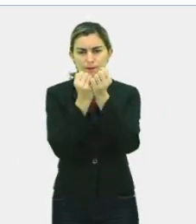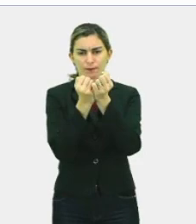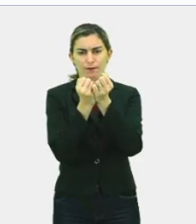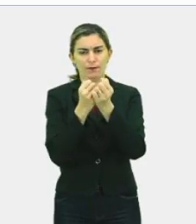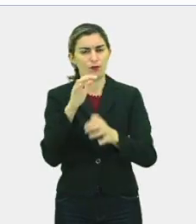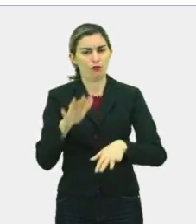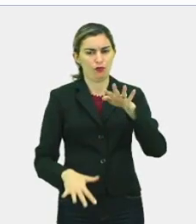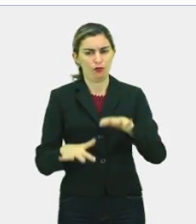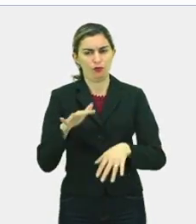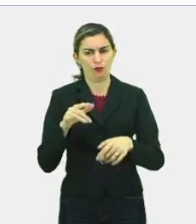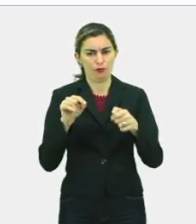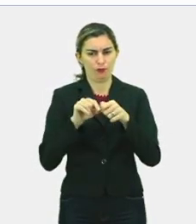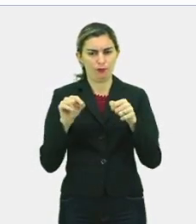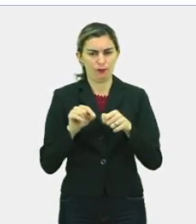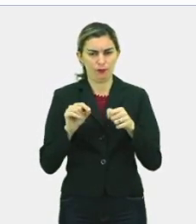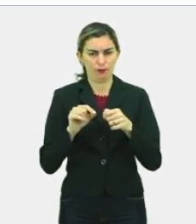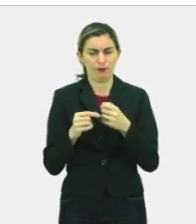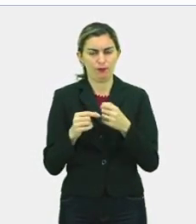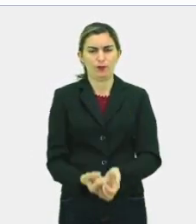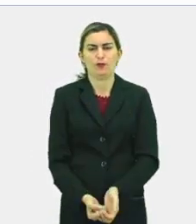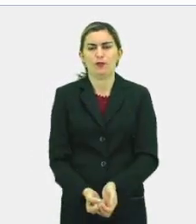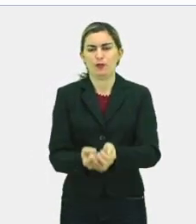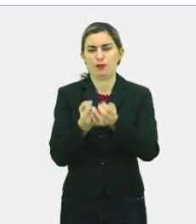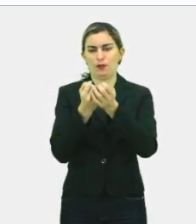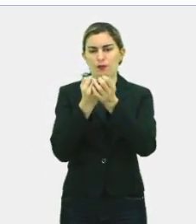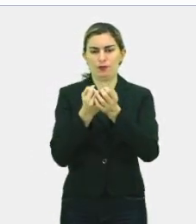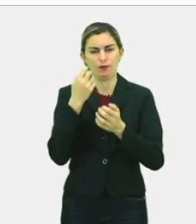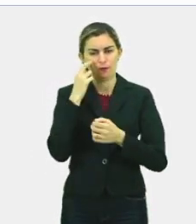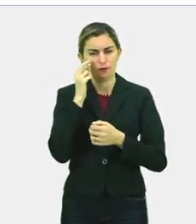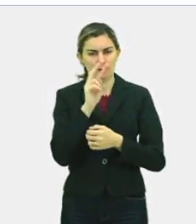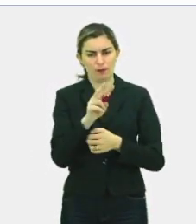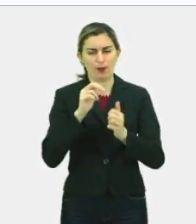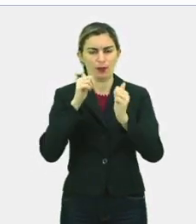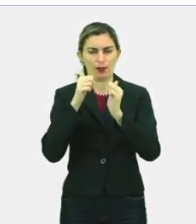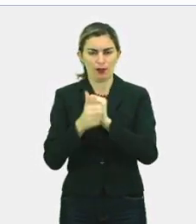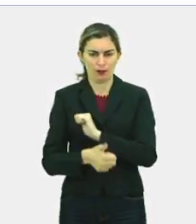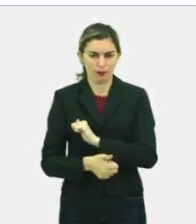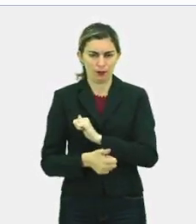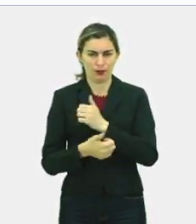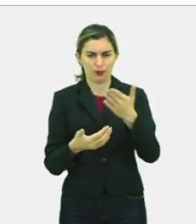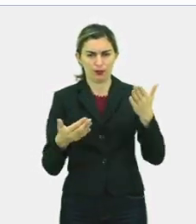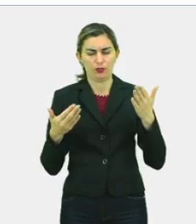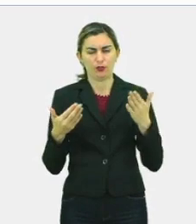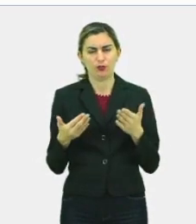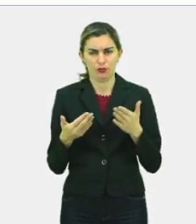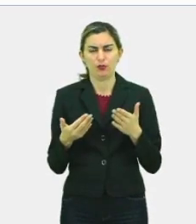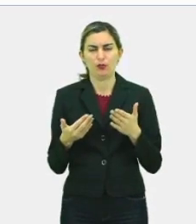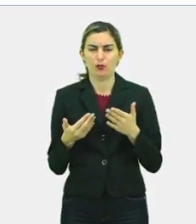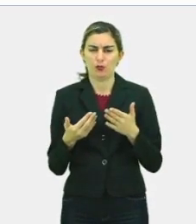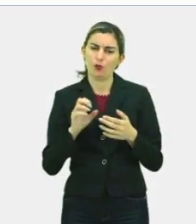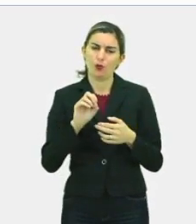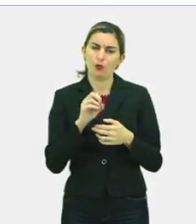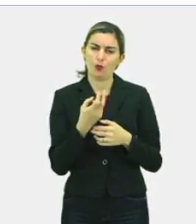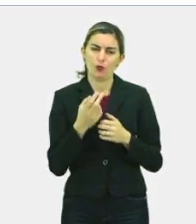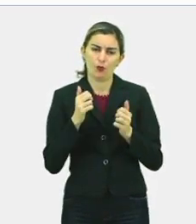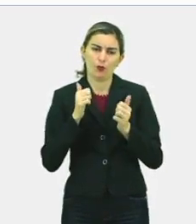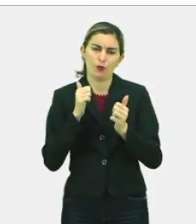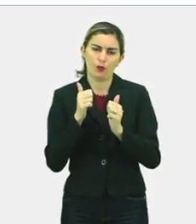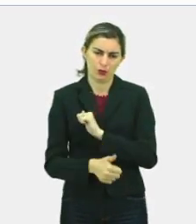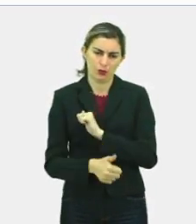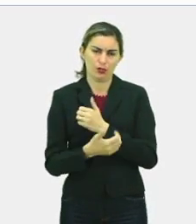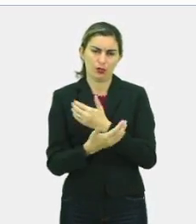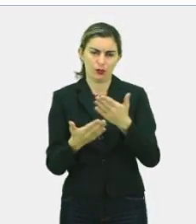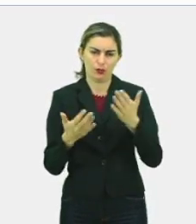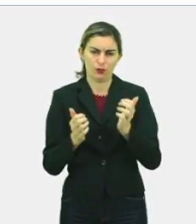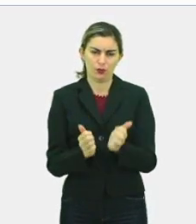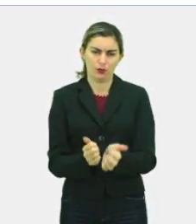levantamento. Geralmente realizado pela levantadora, um atleta que joga na posição de levantadora ou o atleta que joga